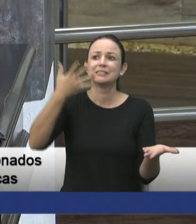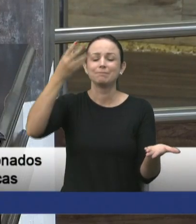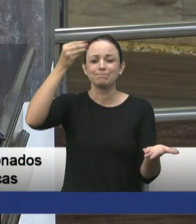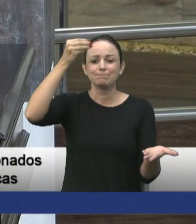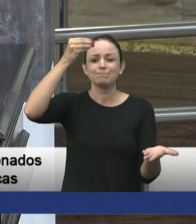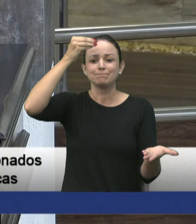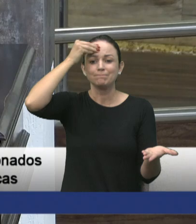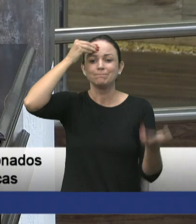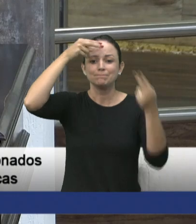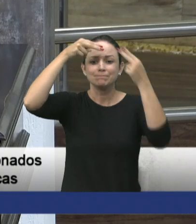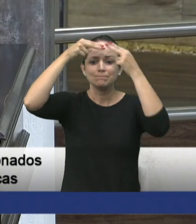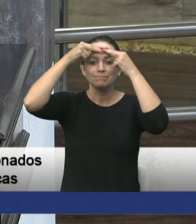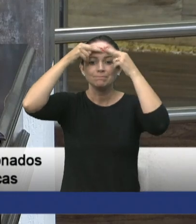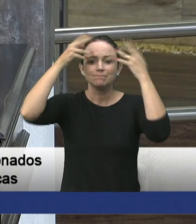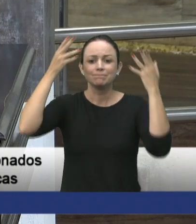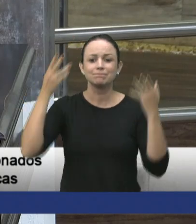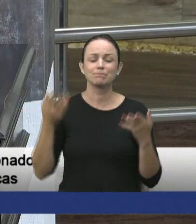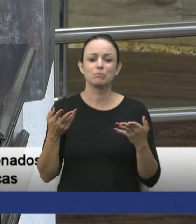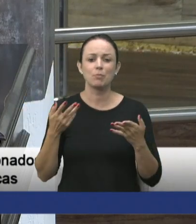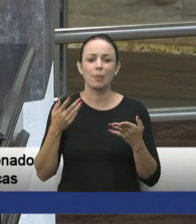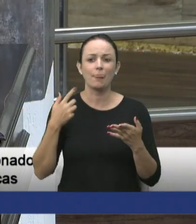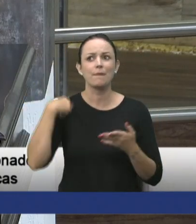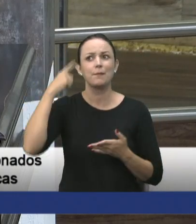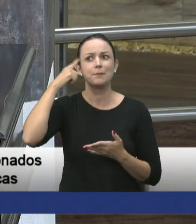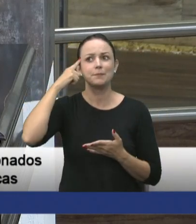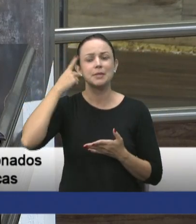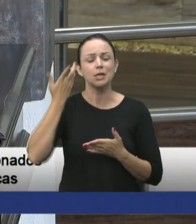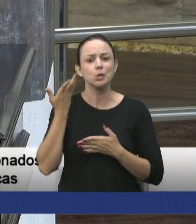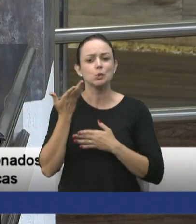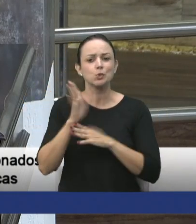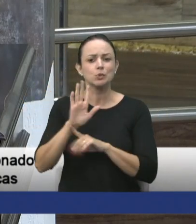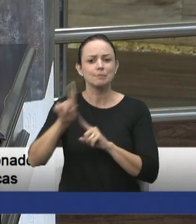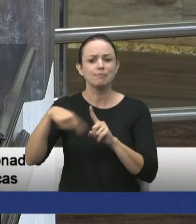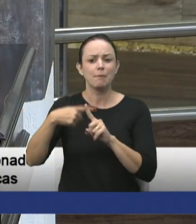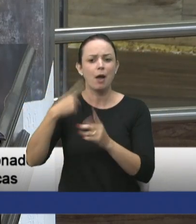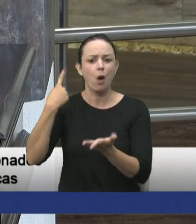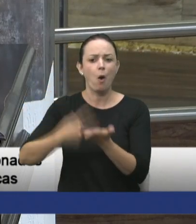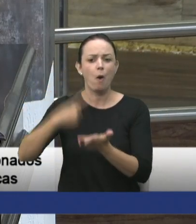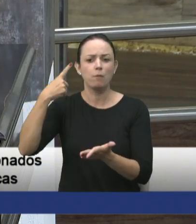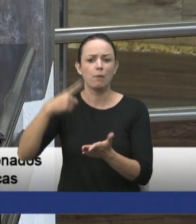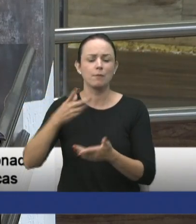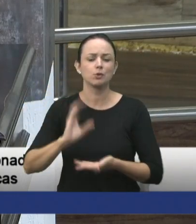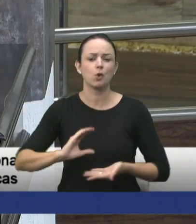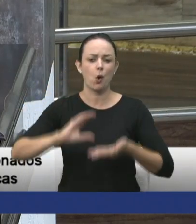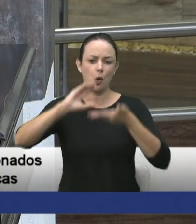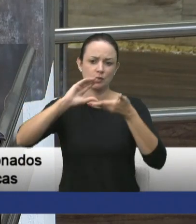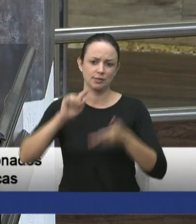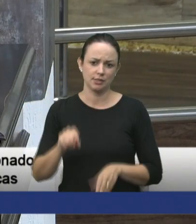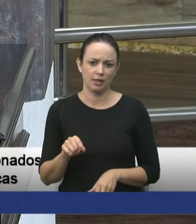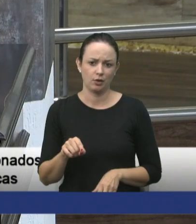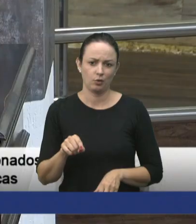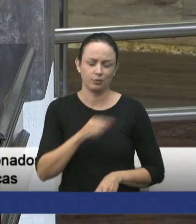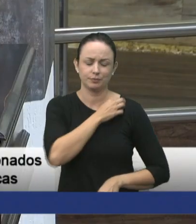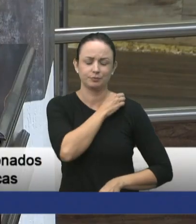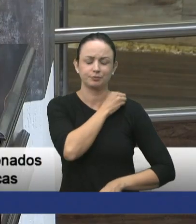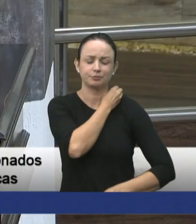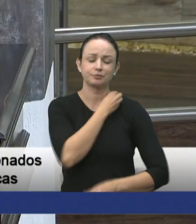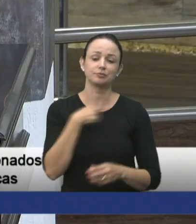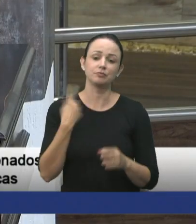aumentou o meu compromisso quanto ao Conselho. Nós temos